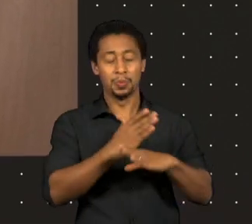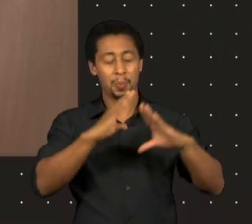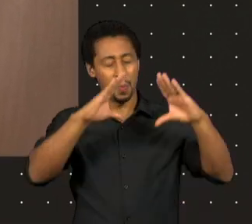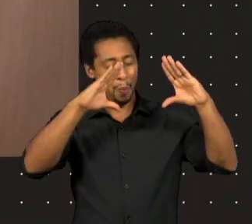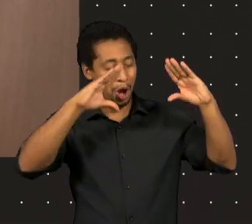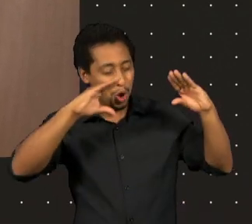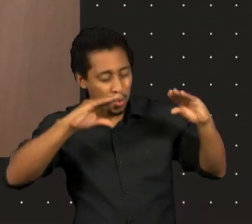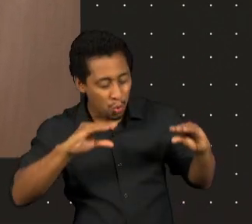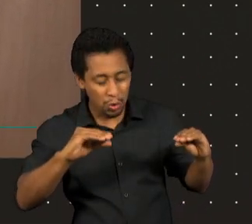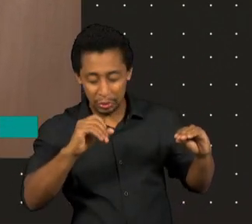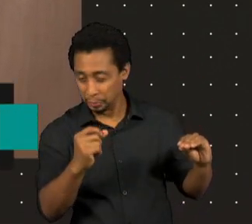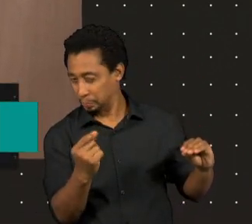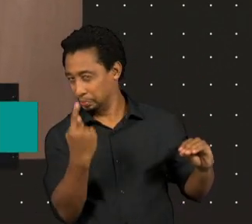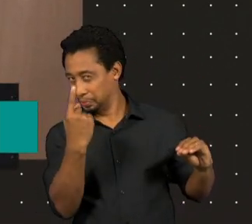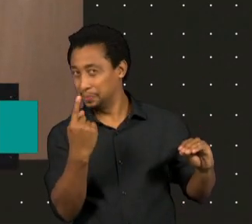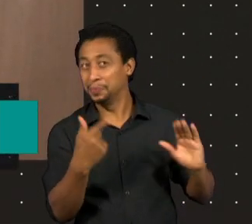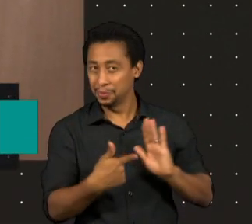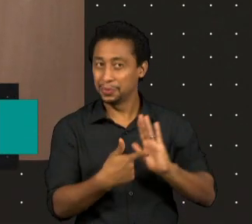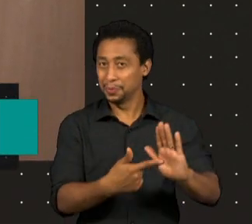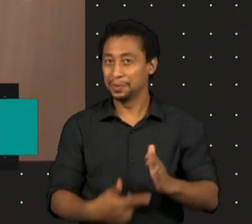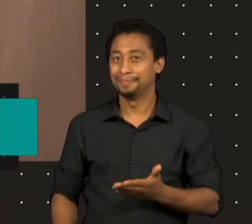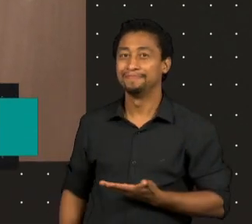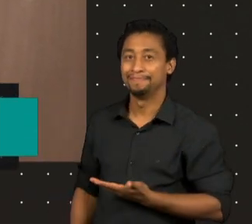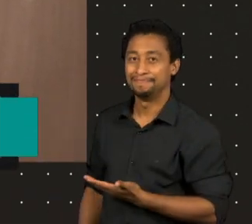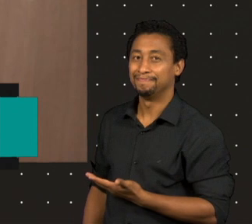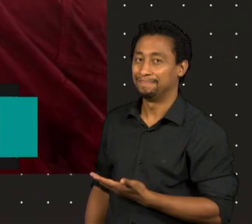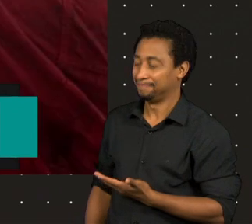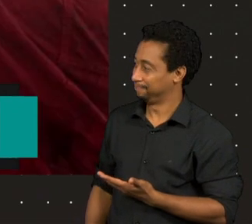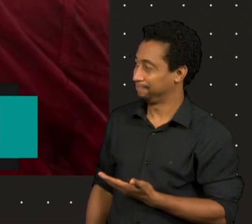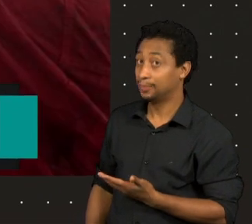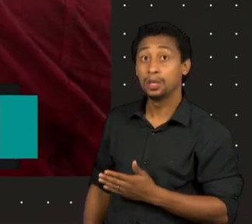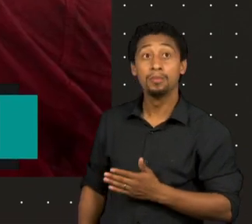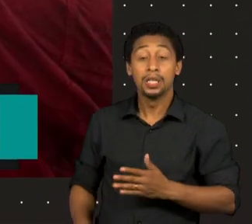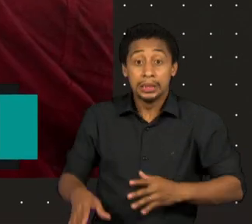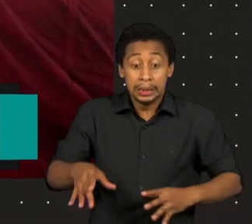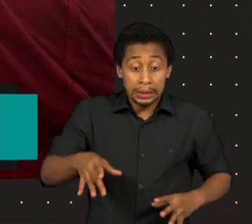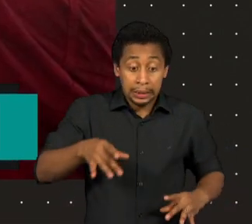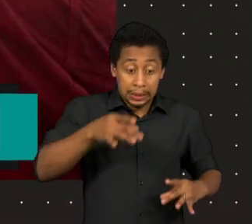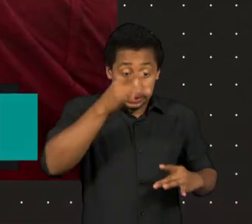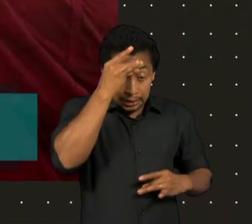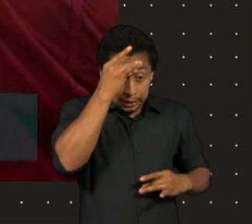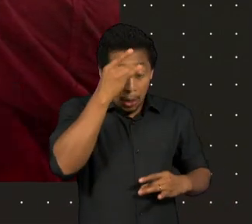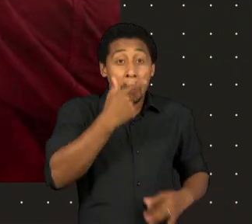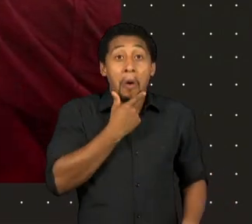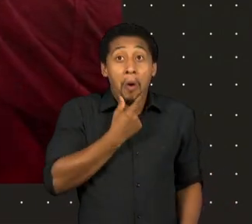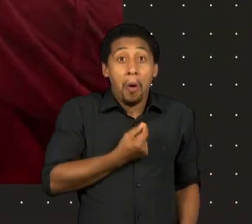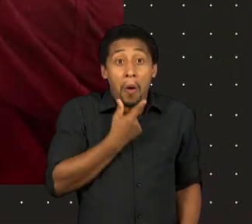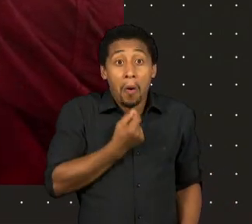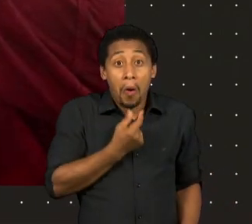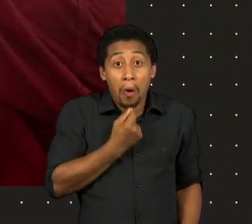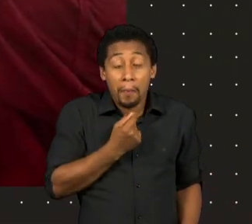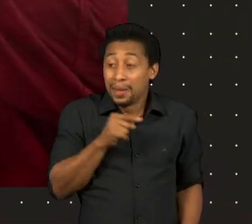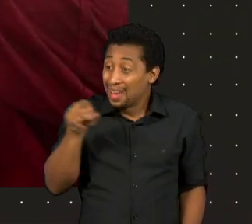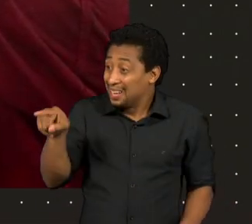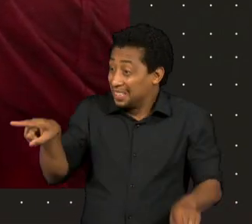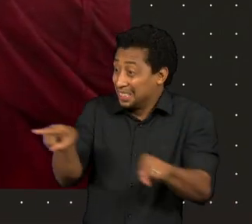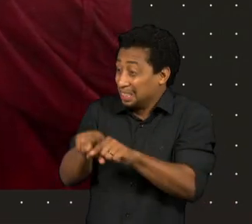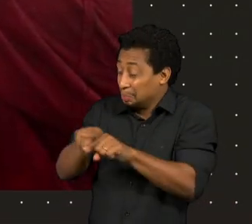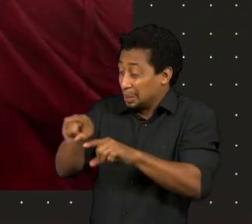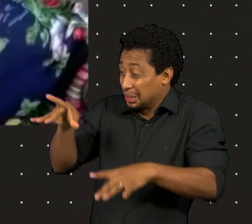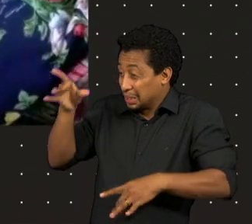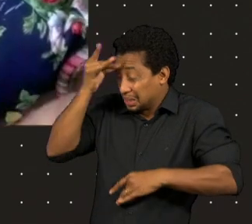desafio. Agora, viver um personagem masculino, depois de inúmeros atores terem feito o papel, eu acho que se